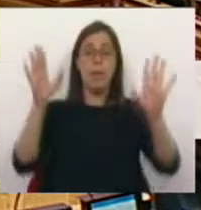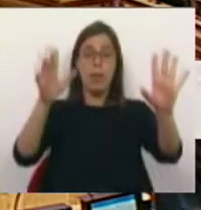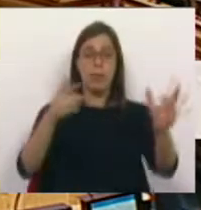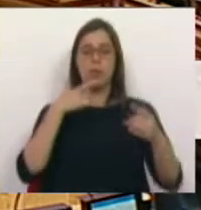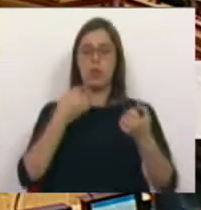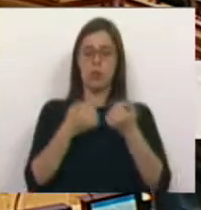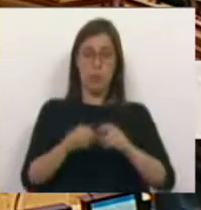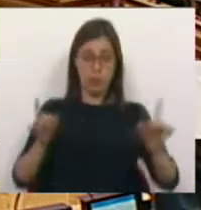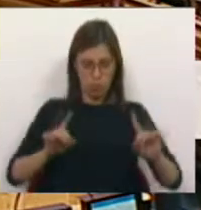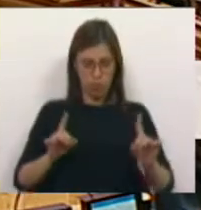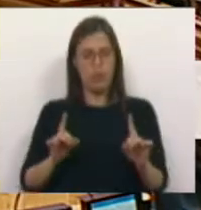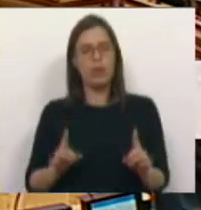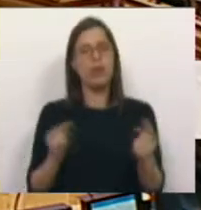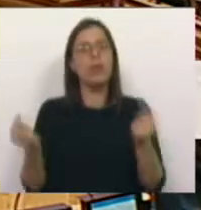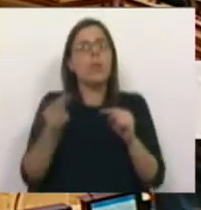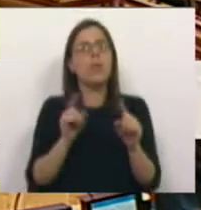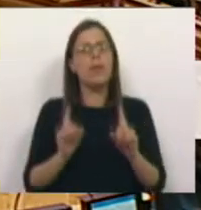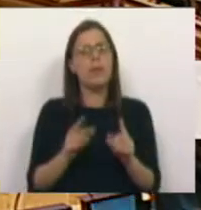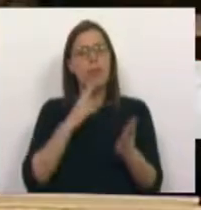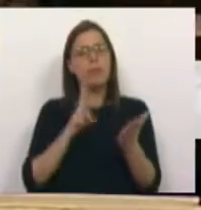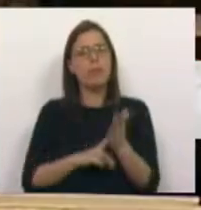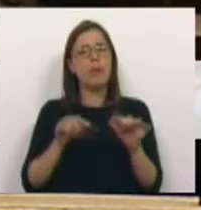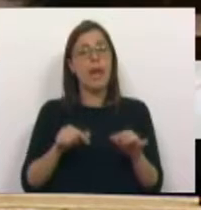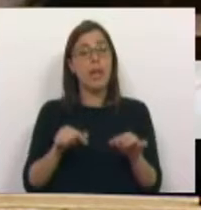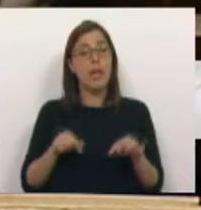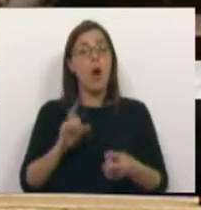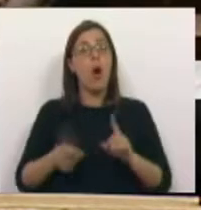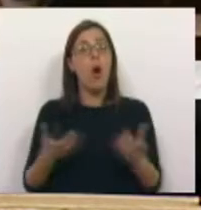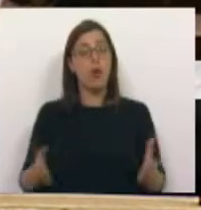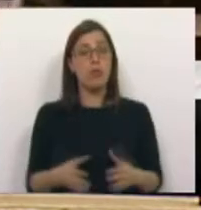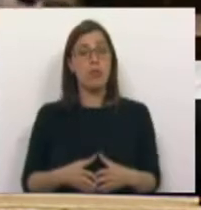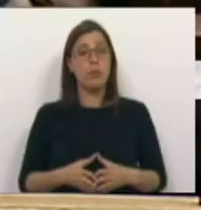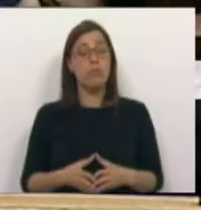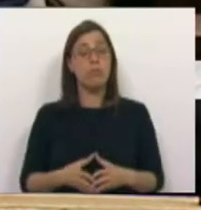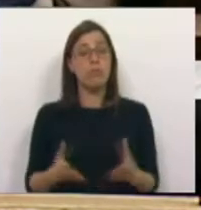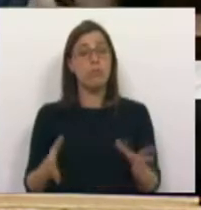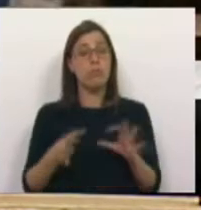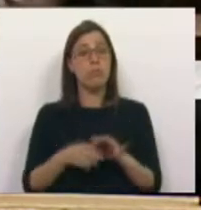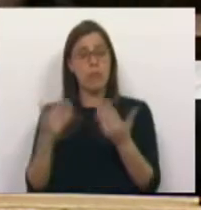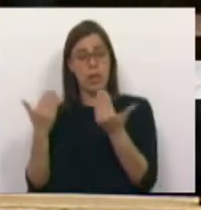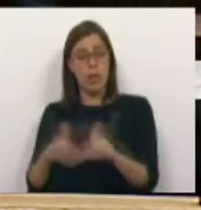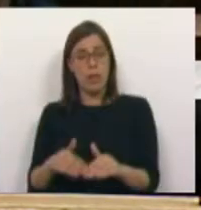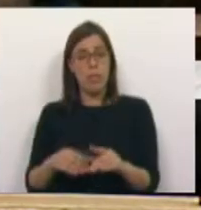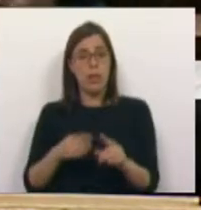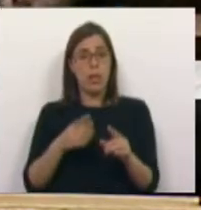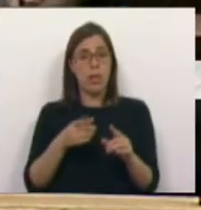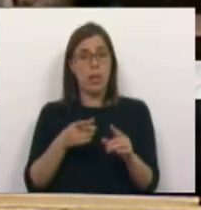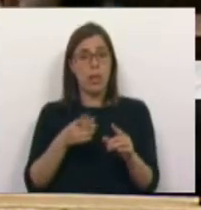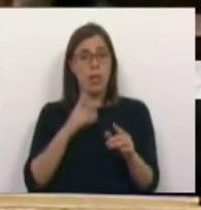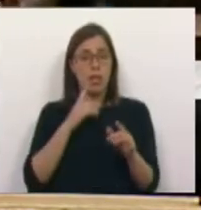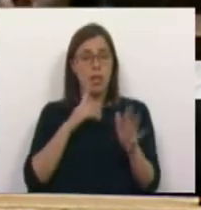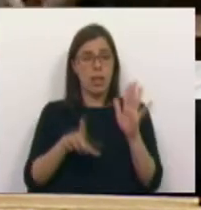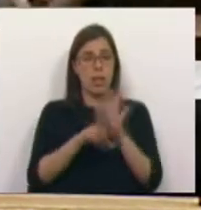pode esconder o debate que realmente aqui travamos hoje e que é sobre limitações lícitas